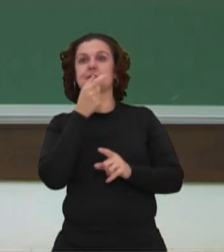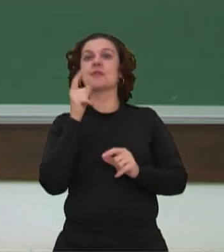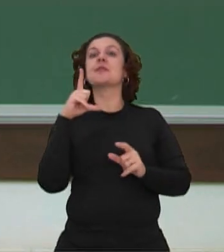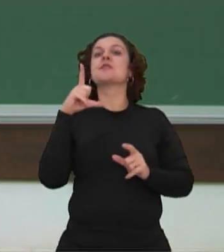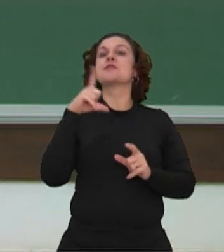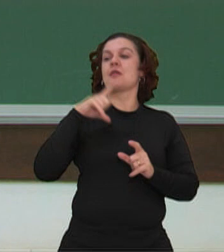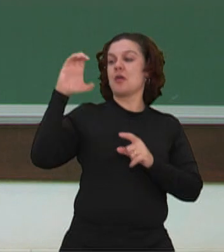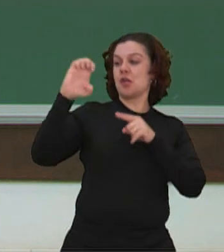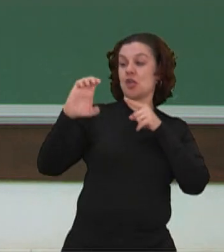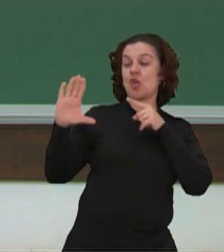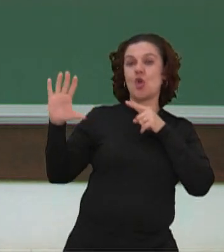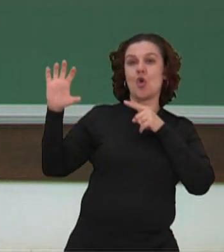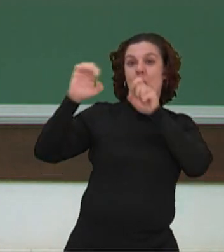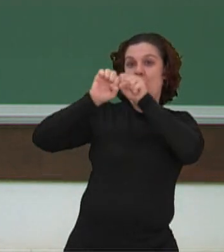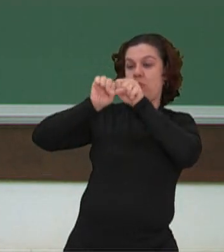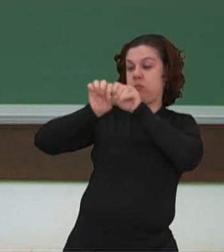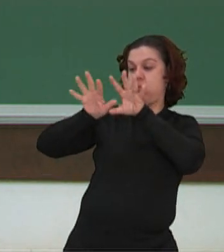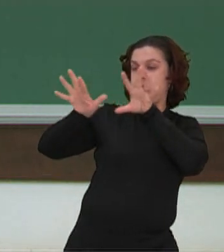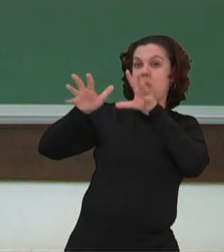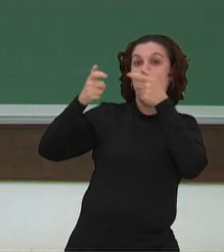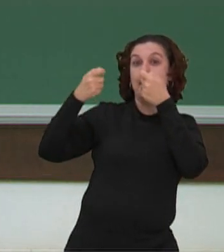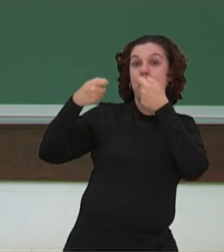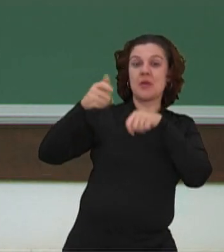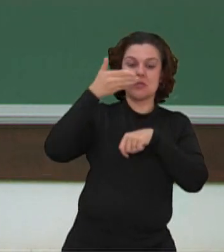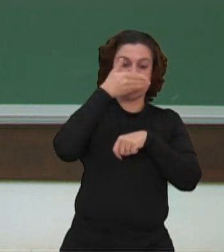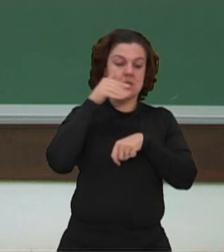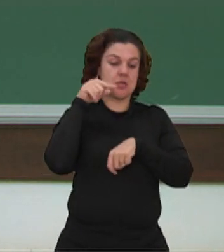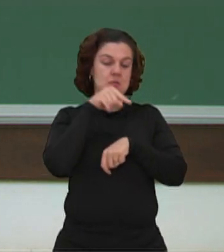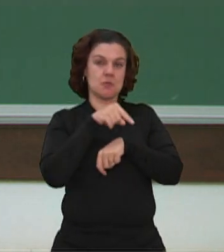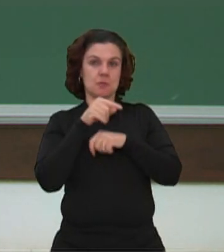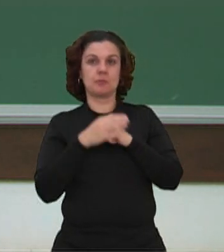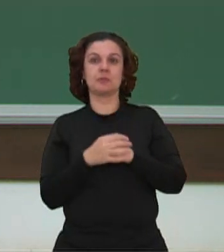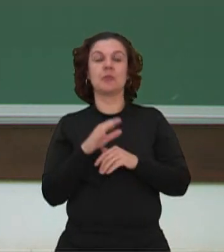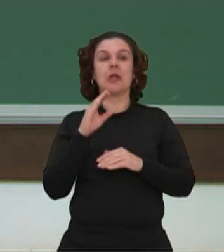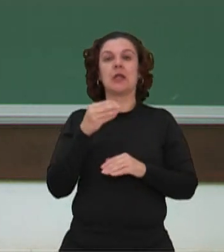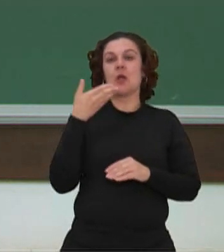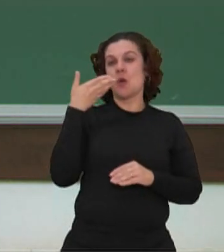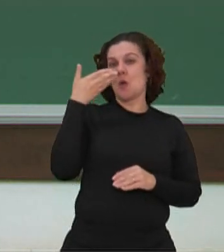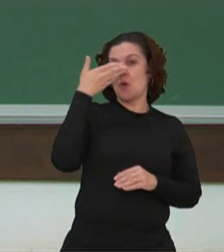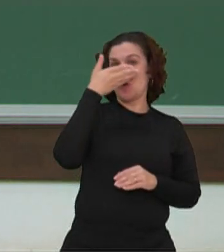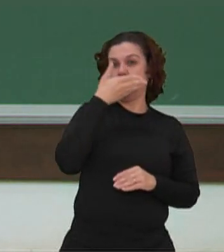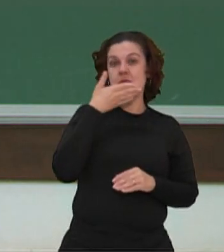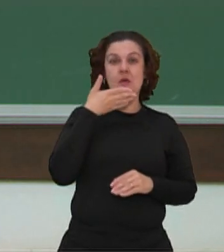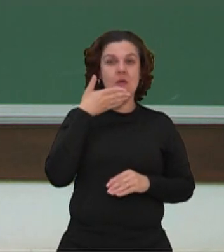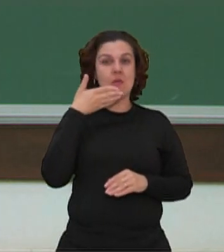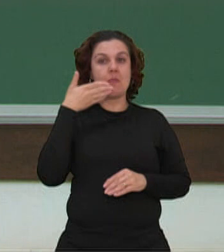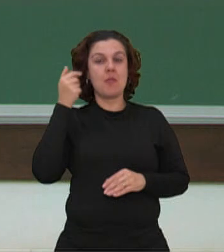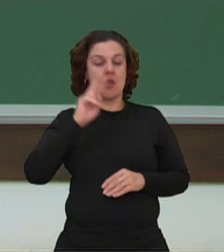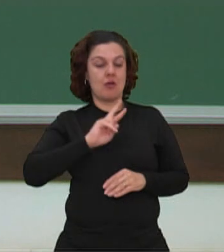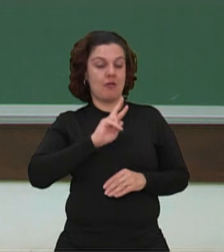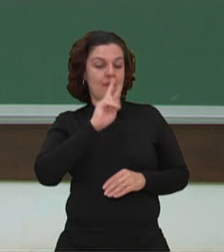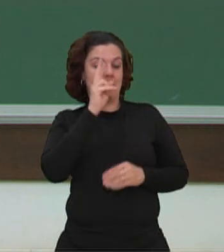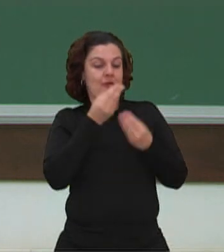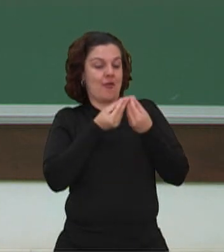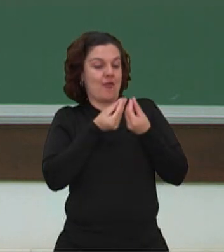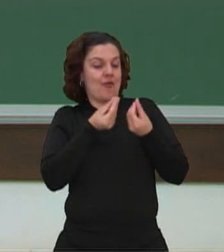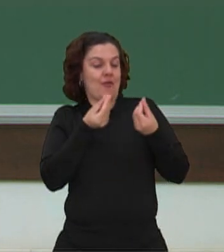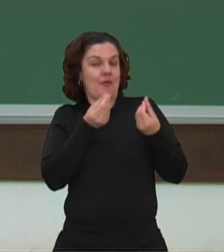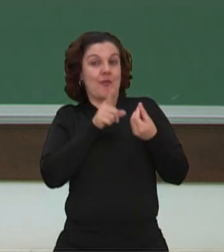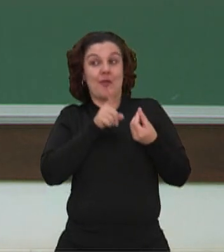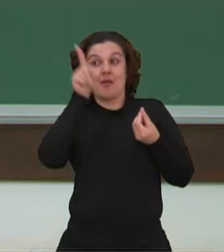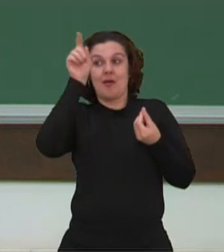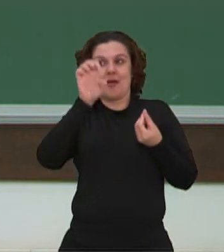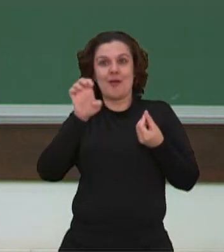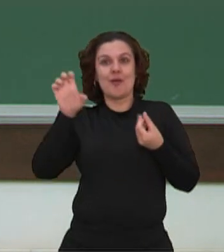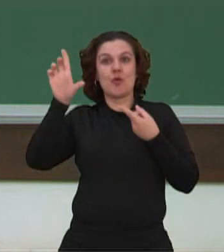consumidor europeu em expansão. Então, um açúcar com melhor valor na Europa era